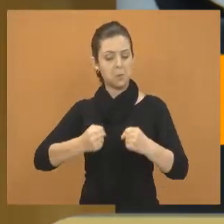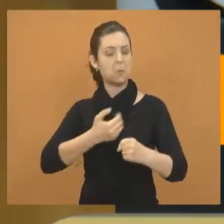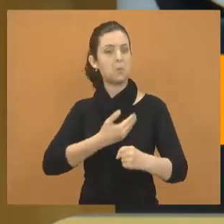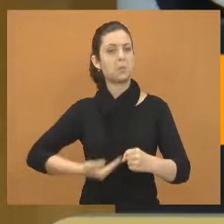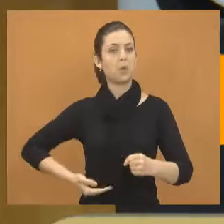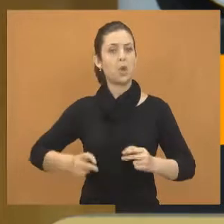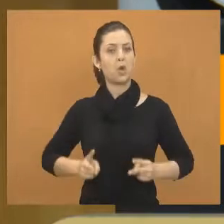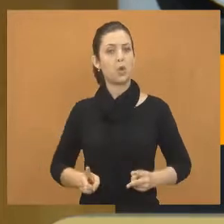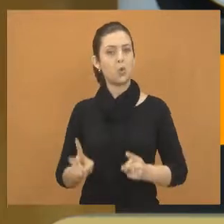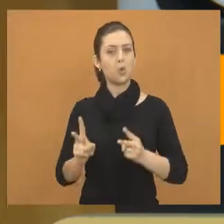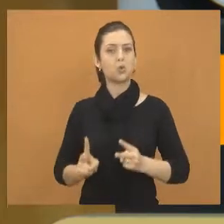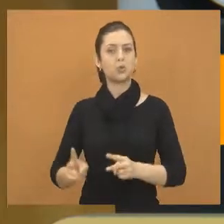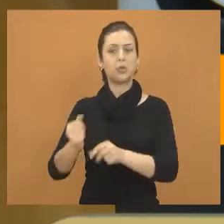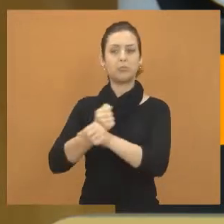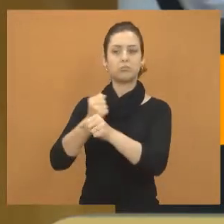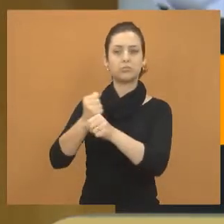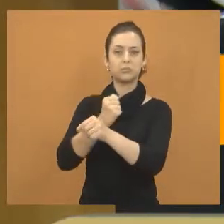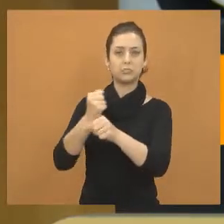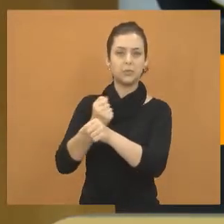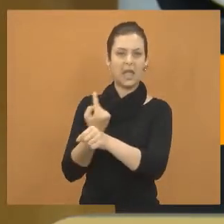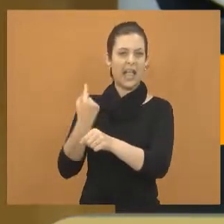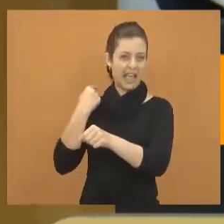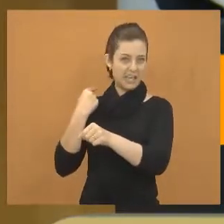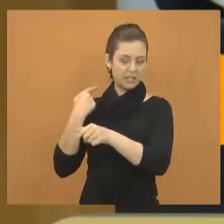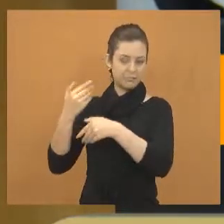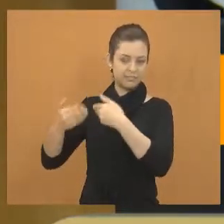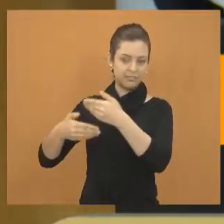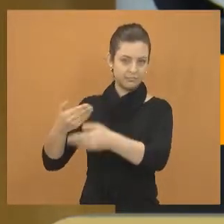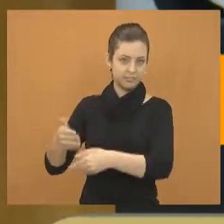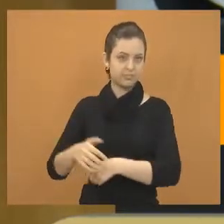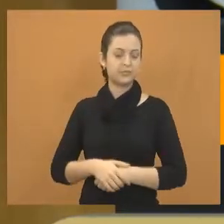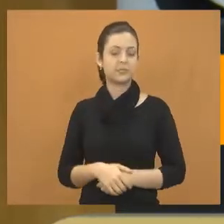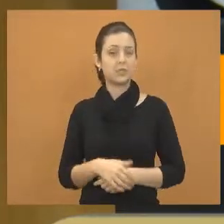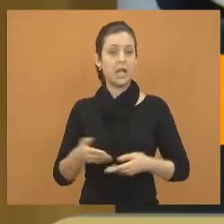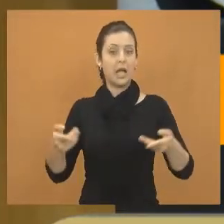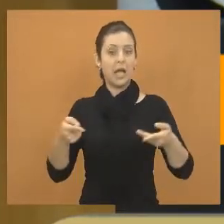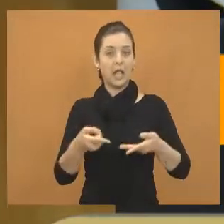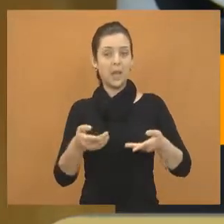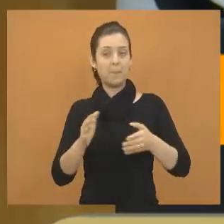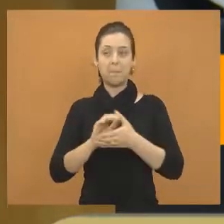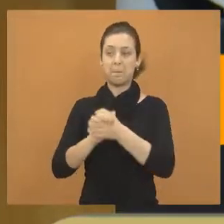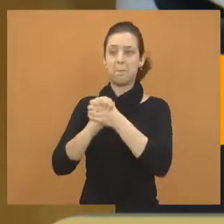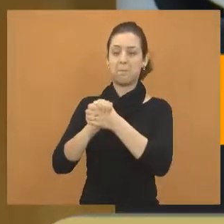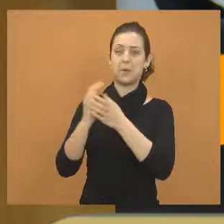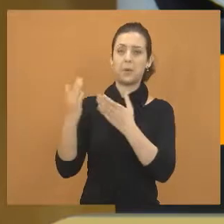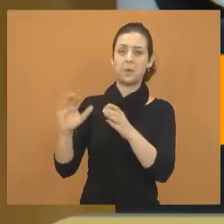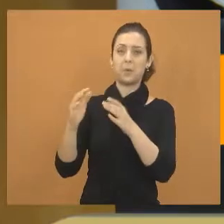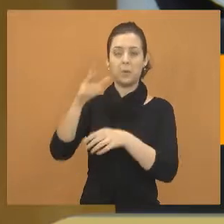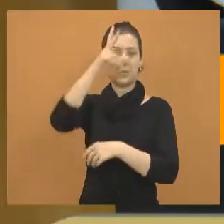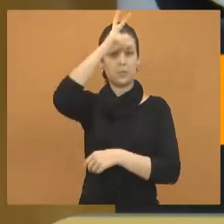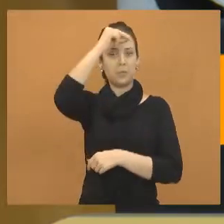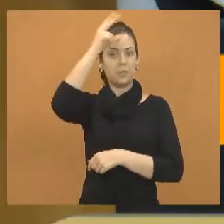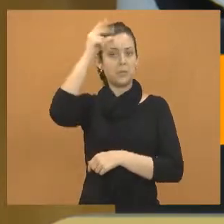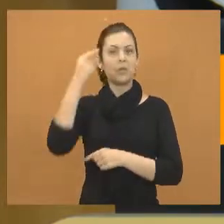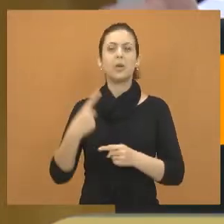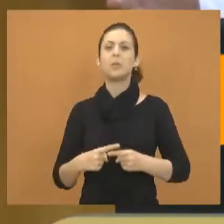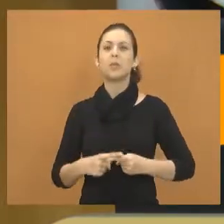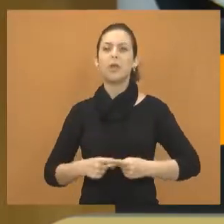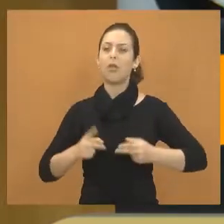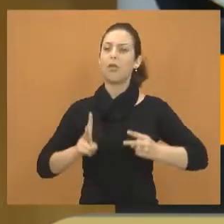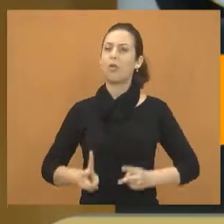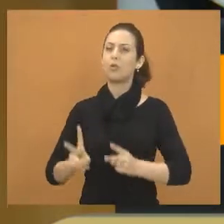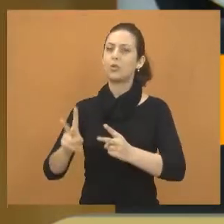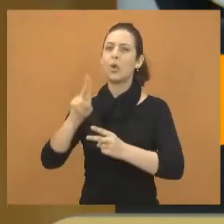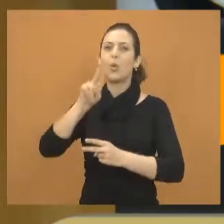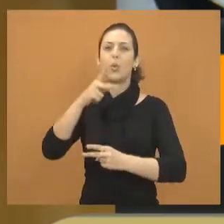em continuar as obras que estavam em andamento no nosso município. E aqui eu quero parabenizar o prefeito, porque continuou